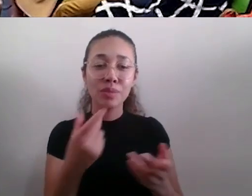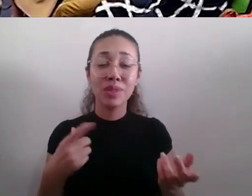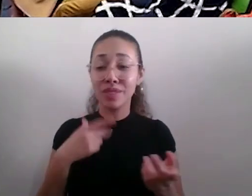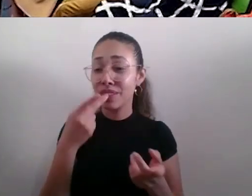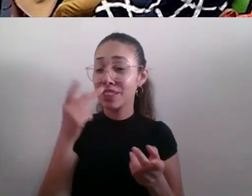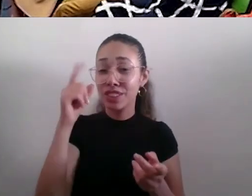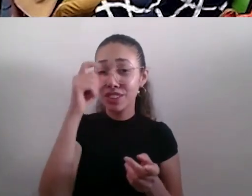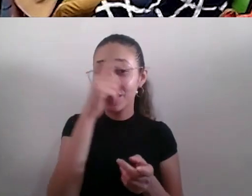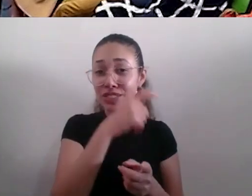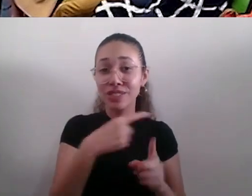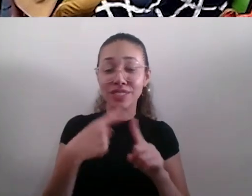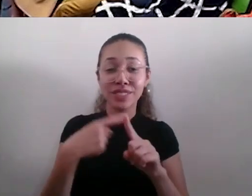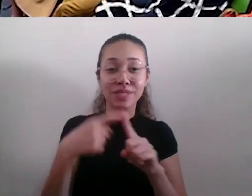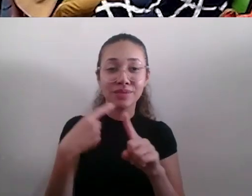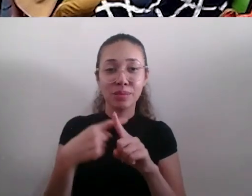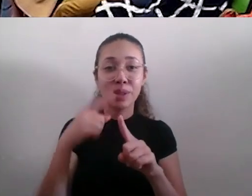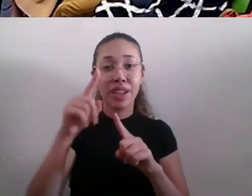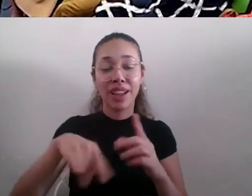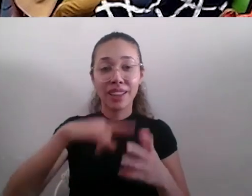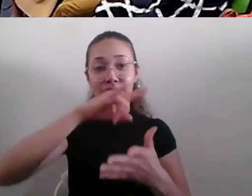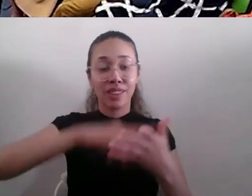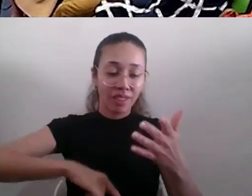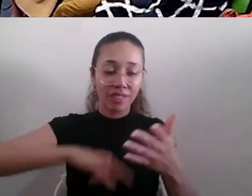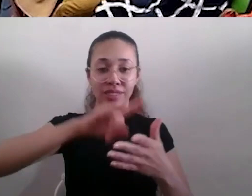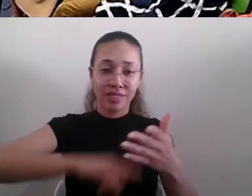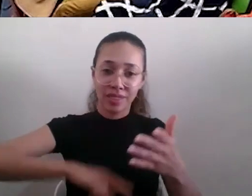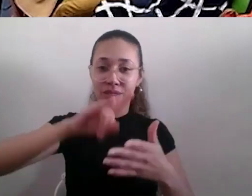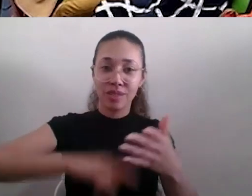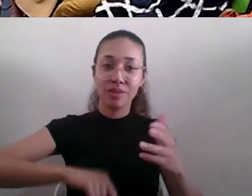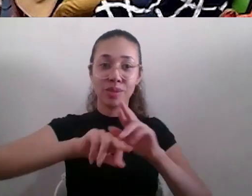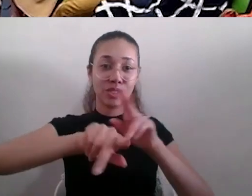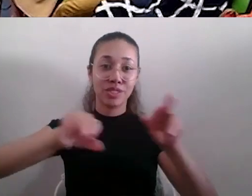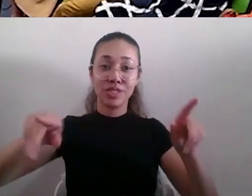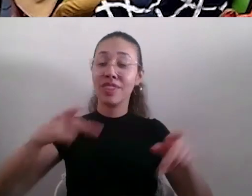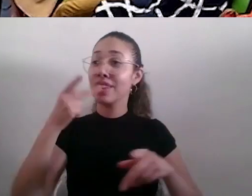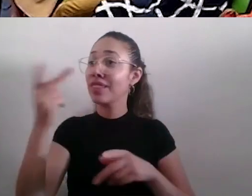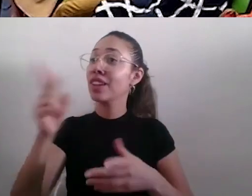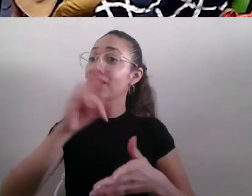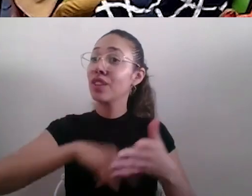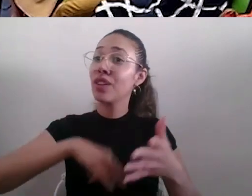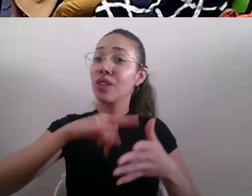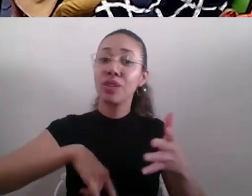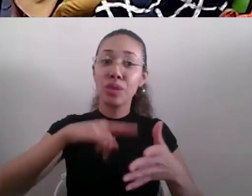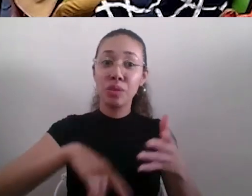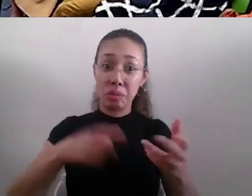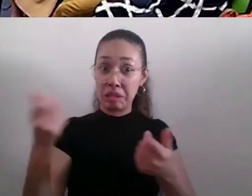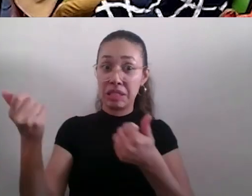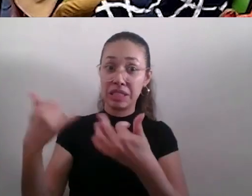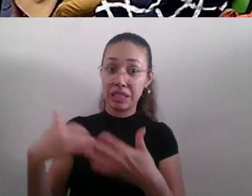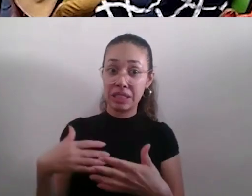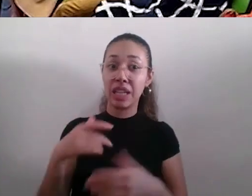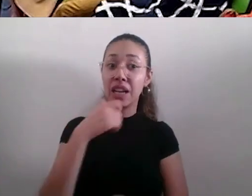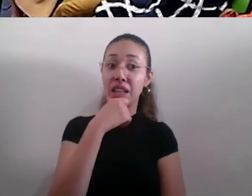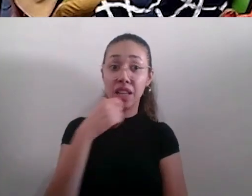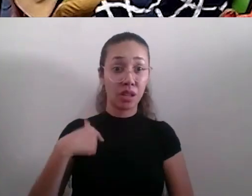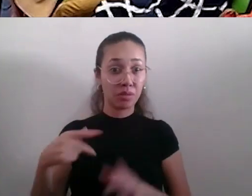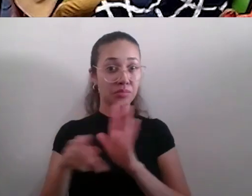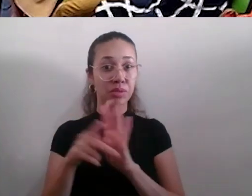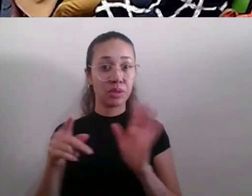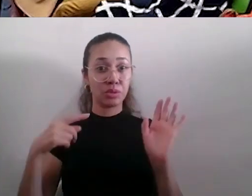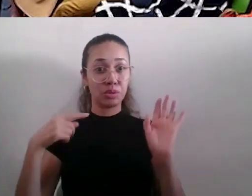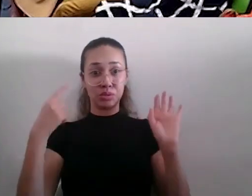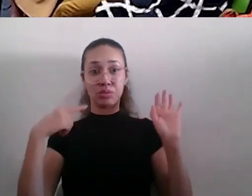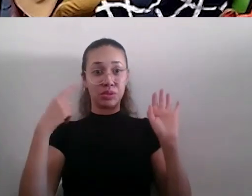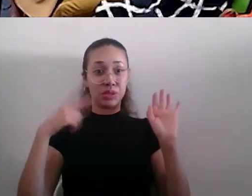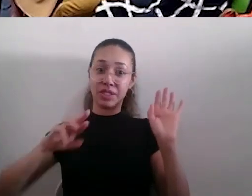muito documento. E a gente fala, os documentos que precisam... Eu sou do direito, não sei os documentos.